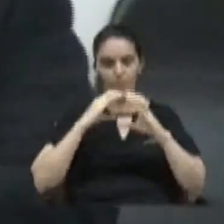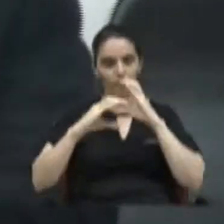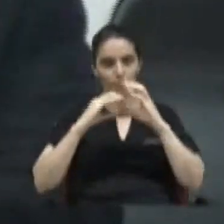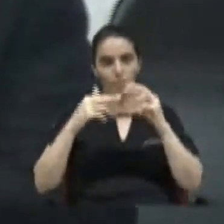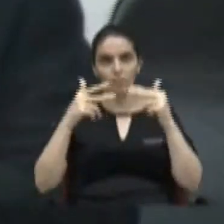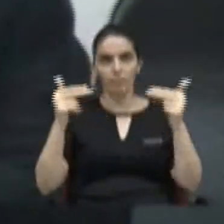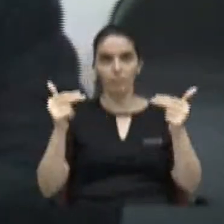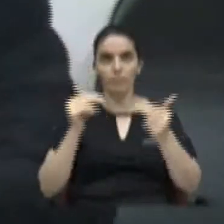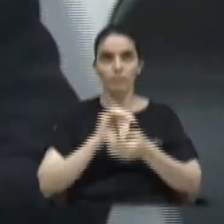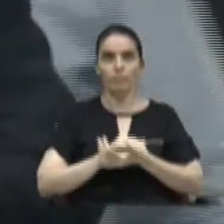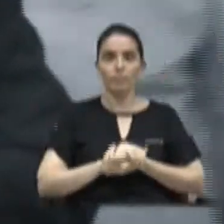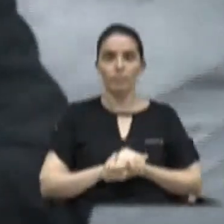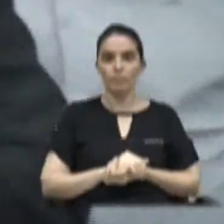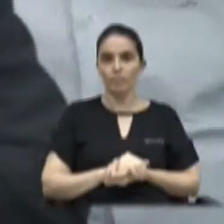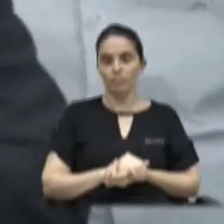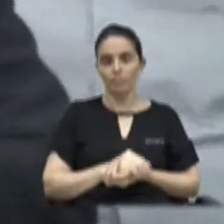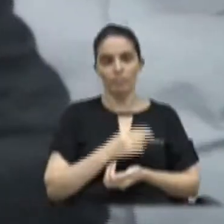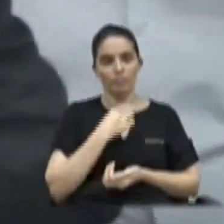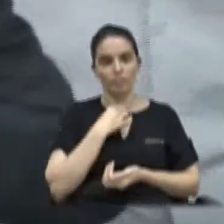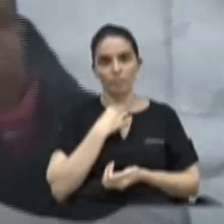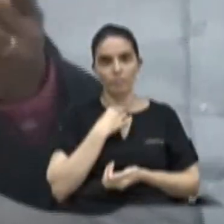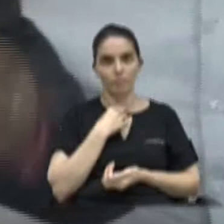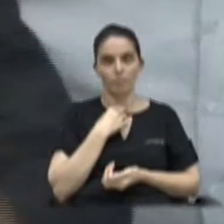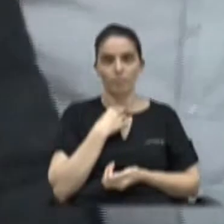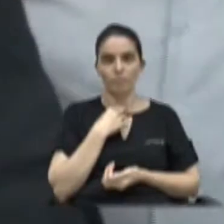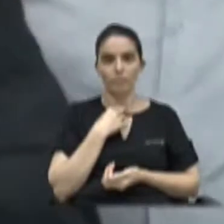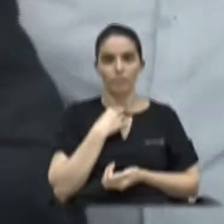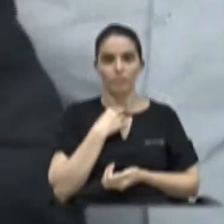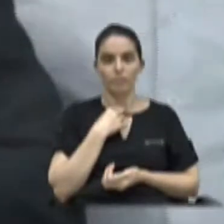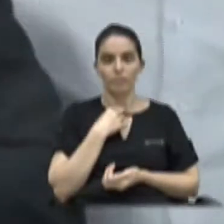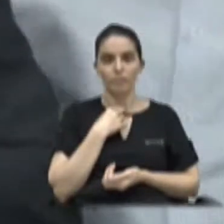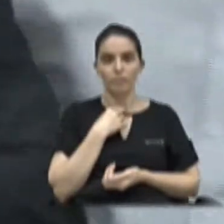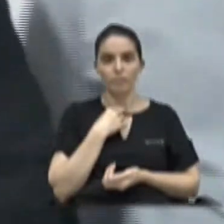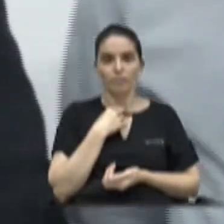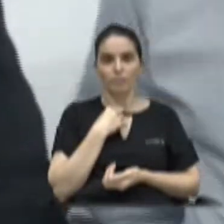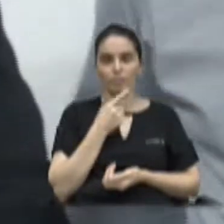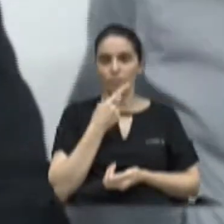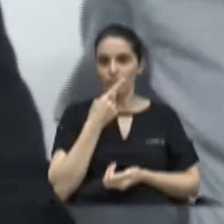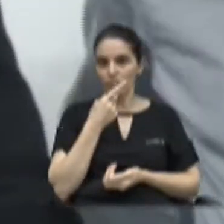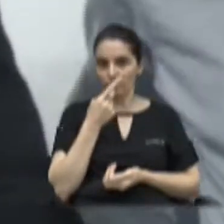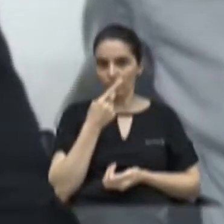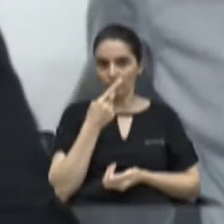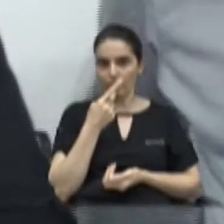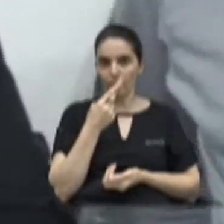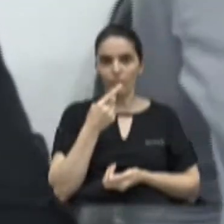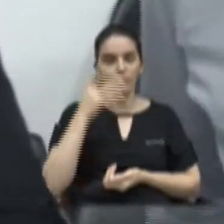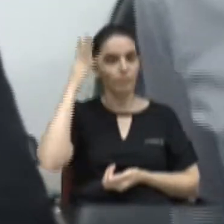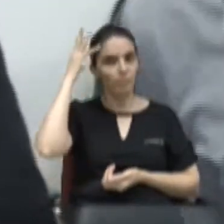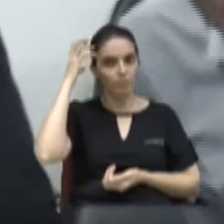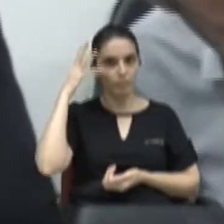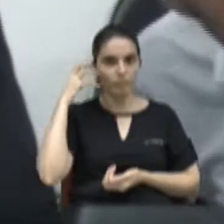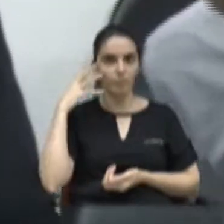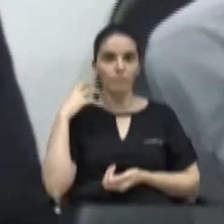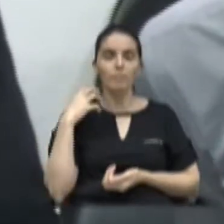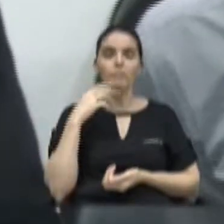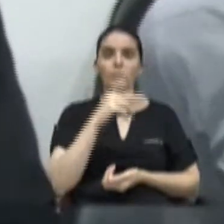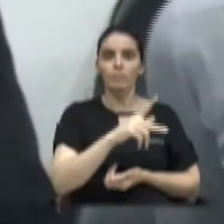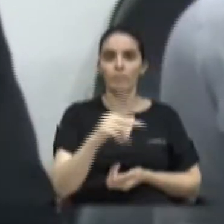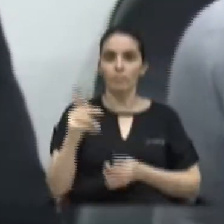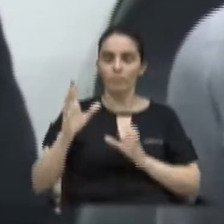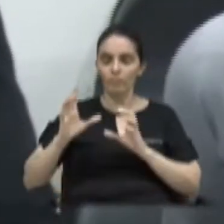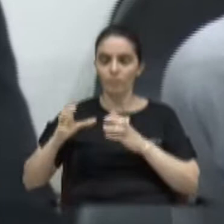comunicação, eu não poderia deixar de elevar algumas palavras à vereadora Lubogo, como presidente da